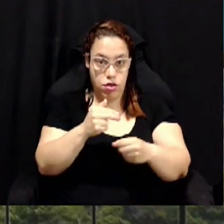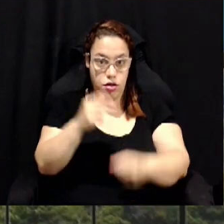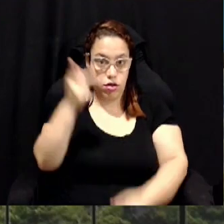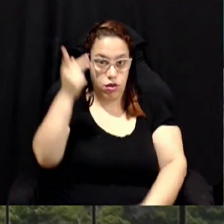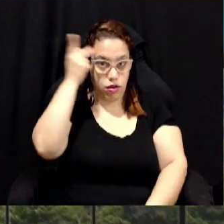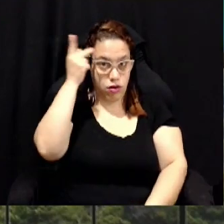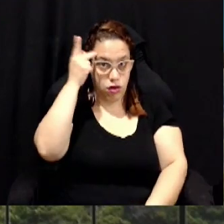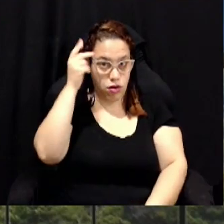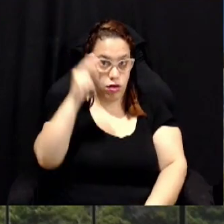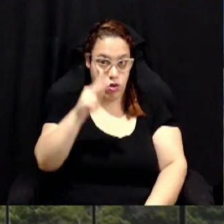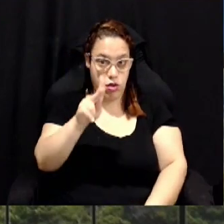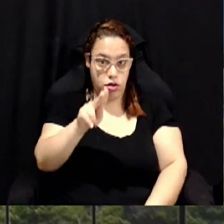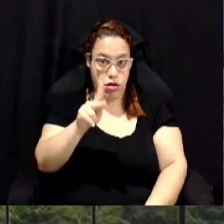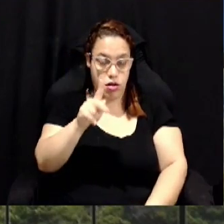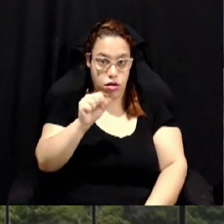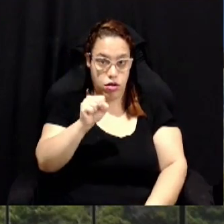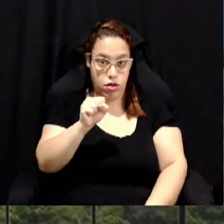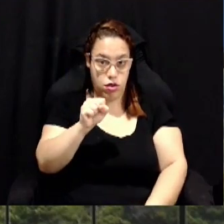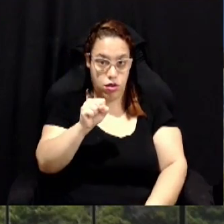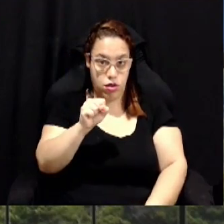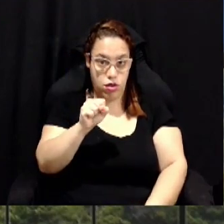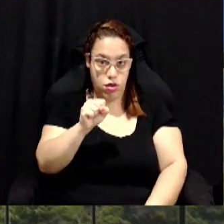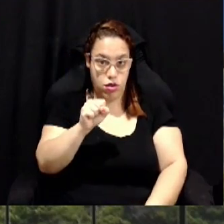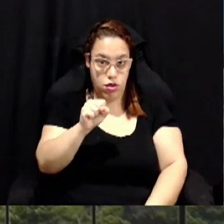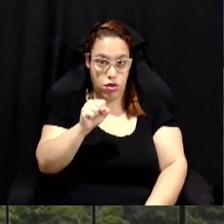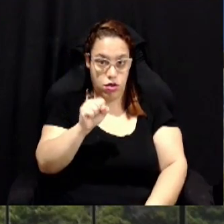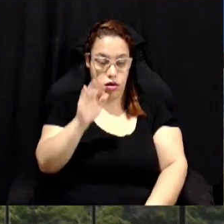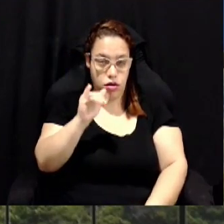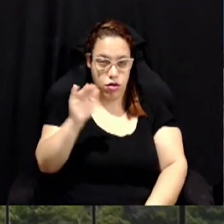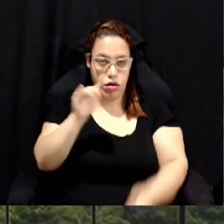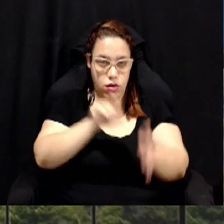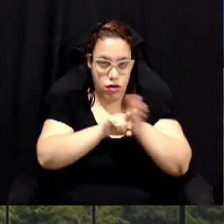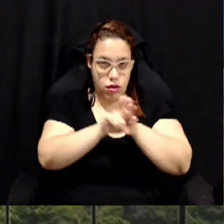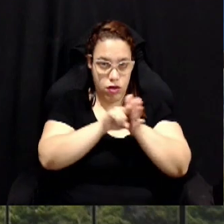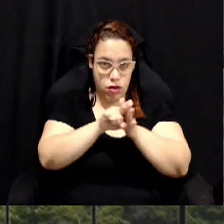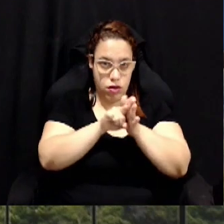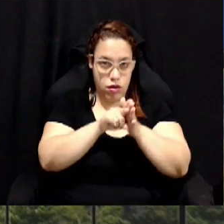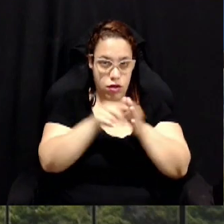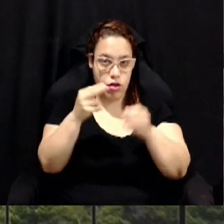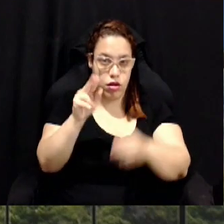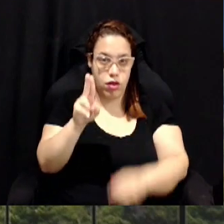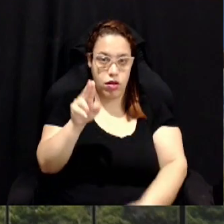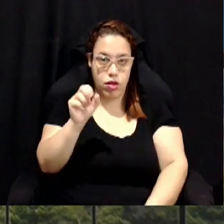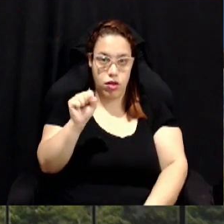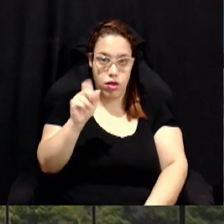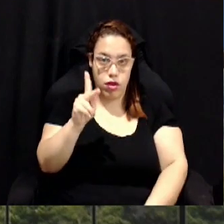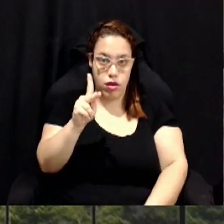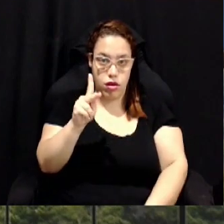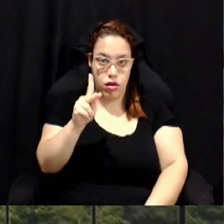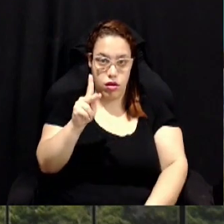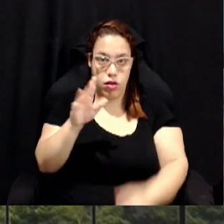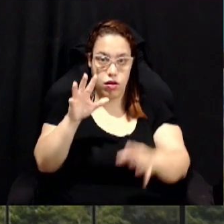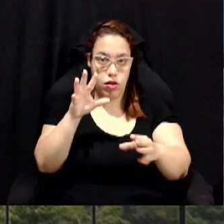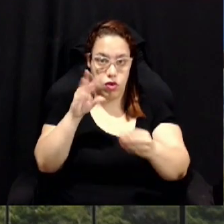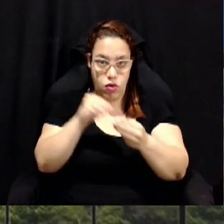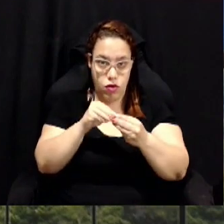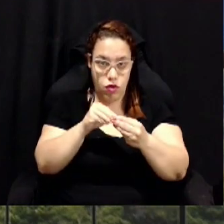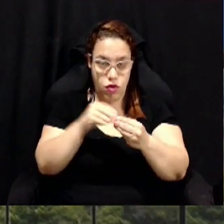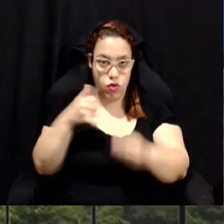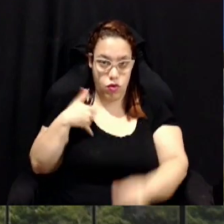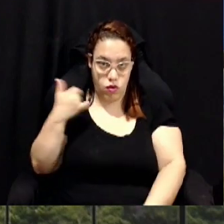USP, pesquisadora da plataforma científica Pasteur da USP, e ela concluiu que a idade média da